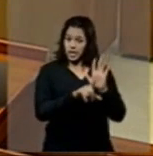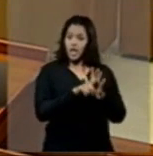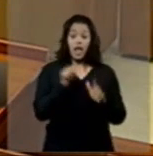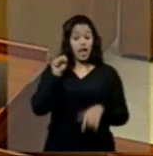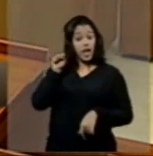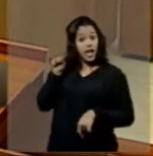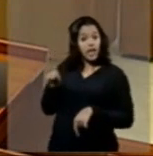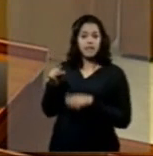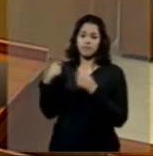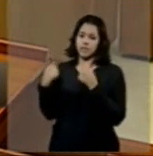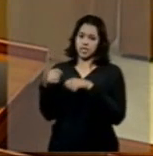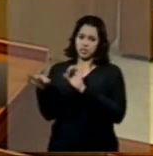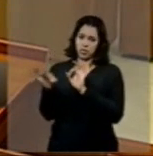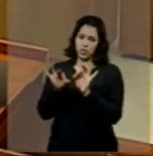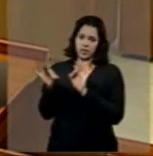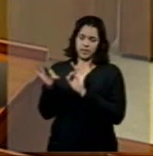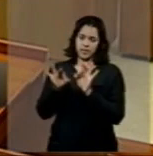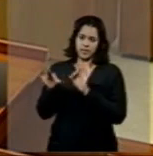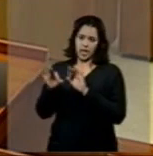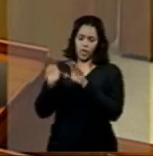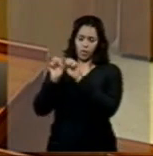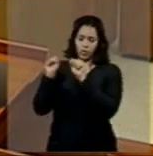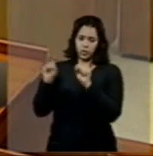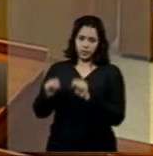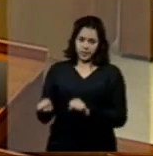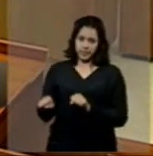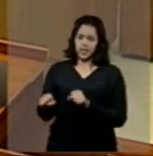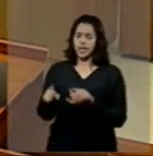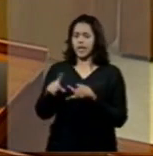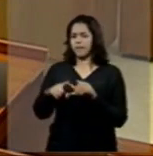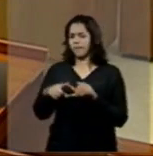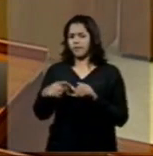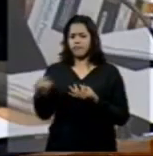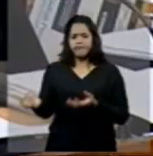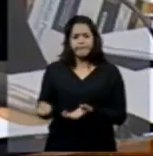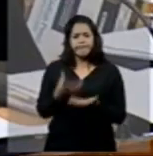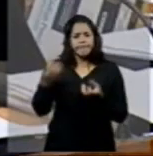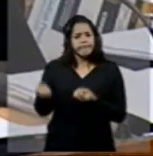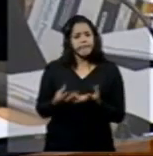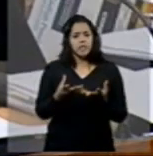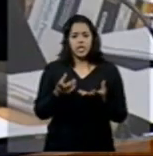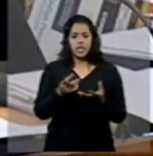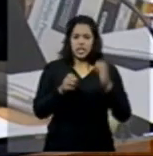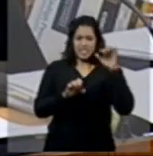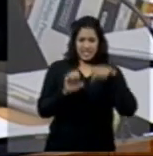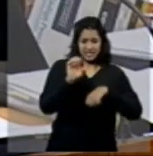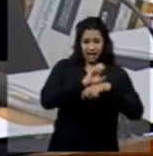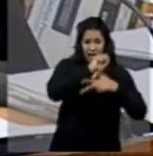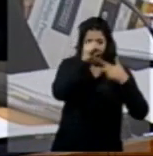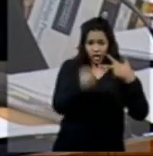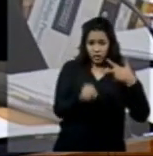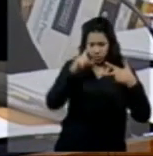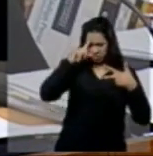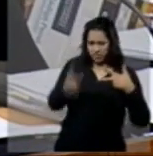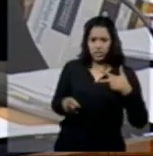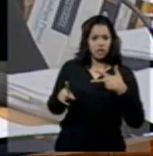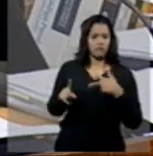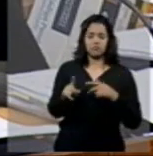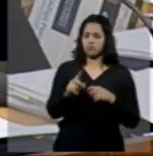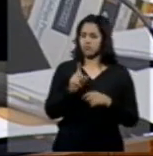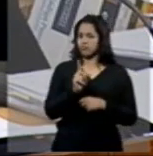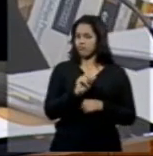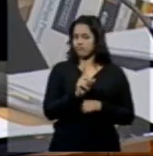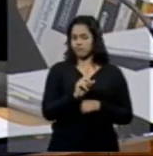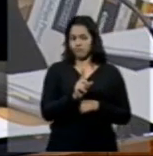deve organizar o seu sistema, o seu fluxo de produção, e não o Estado determinar que pode